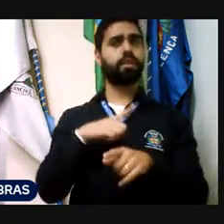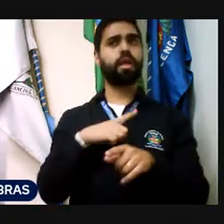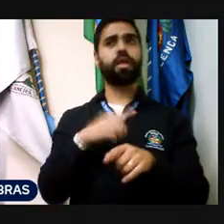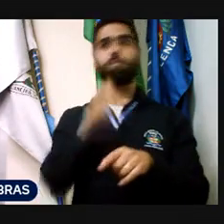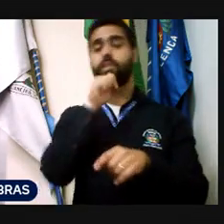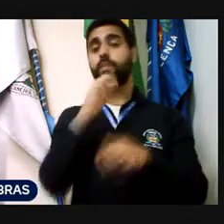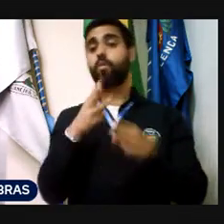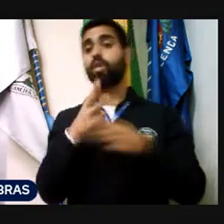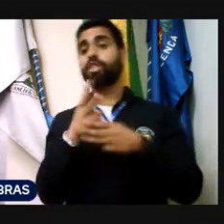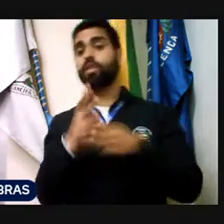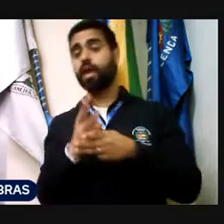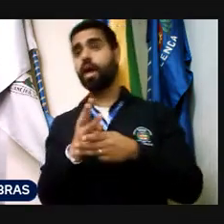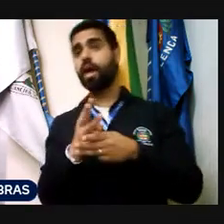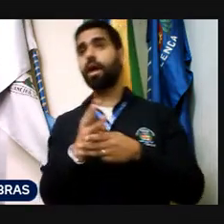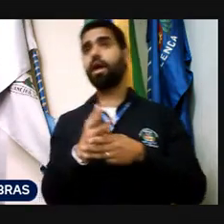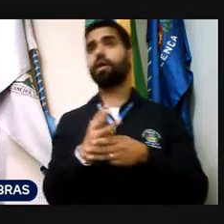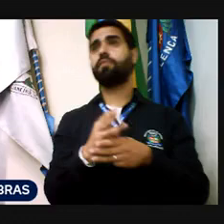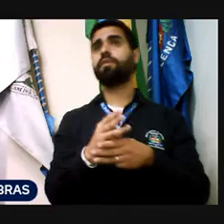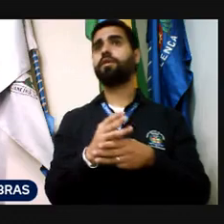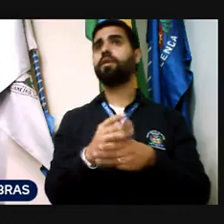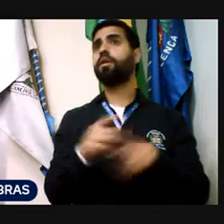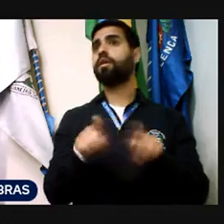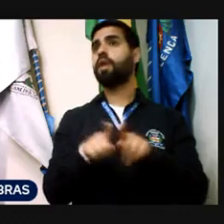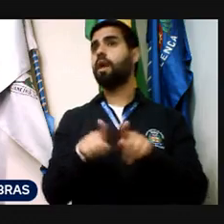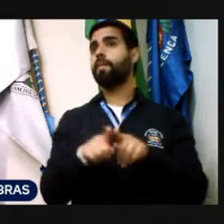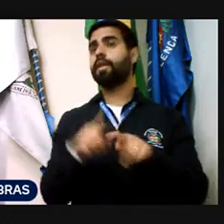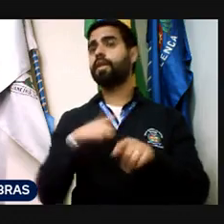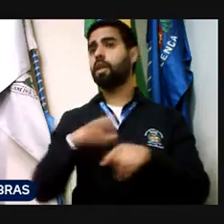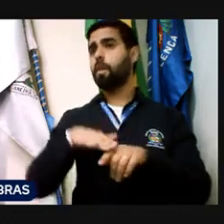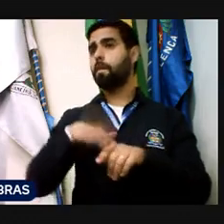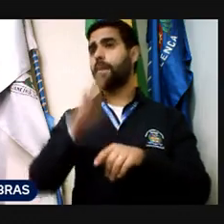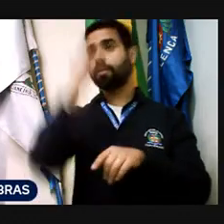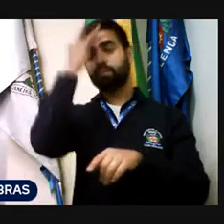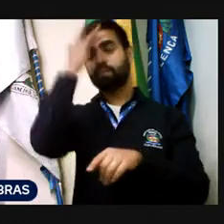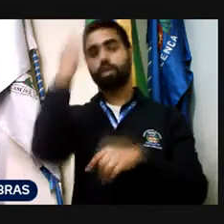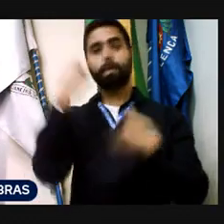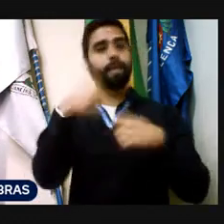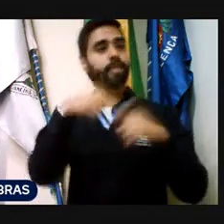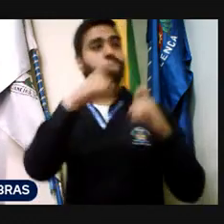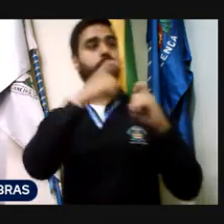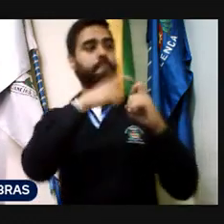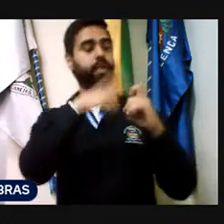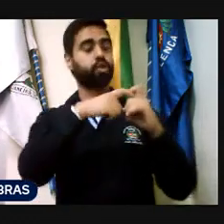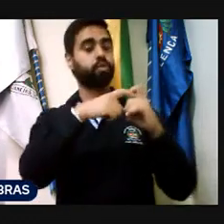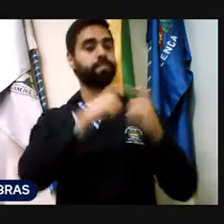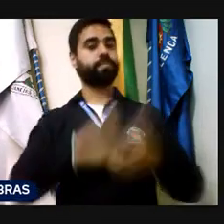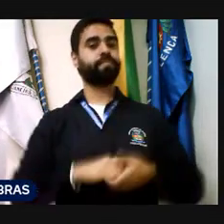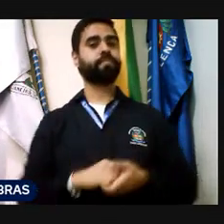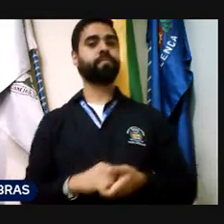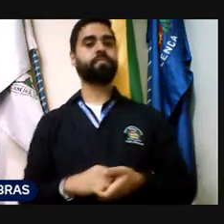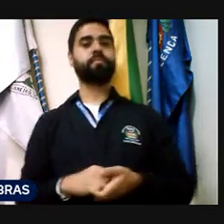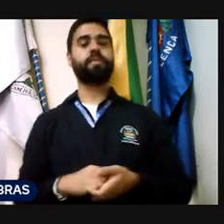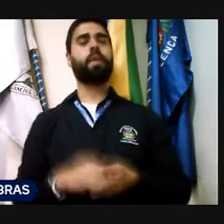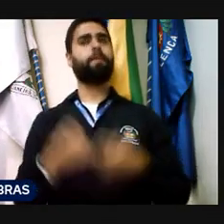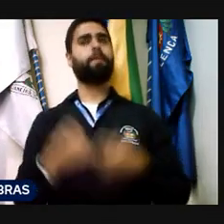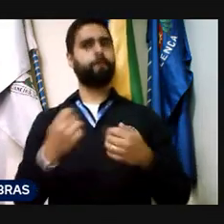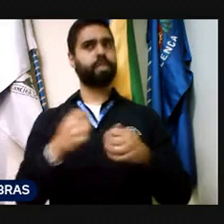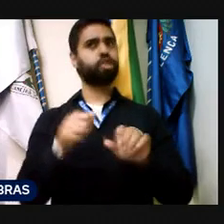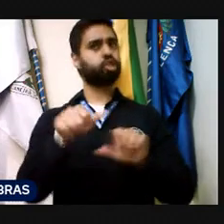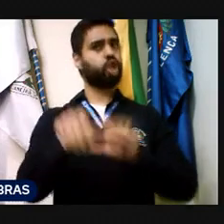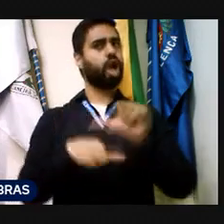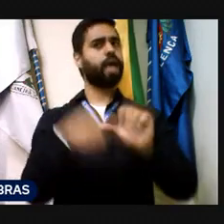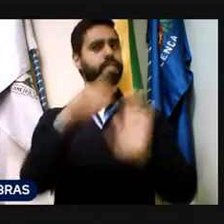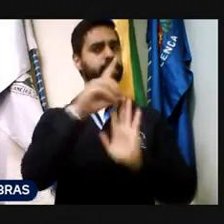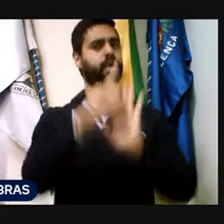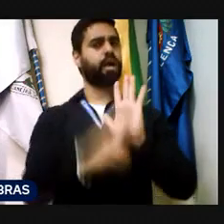WhatsApp. Então, o aumento de consultas aumentaram, sim. Tá? Então, acho que tem que mudar esse decreto.